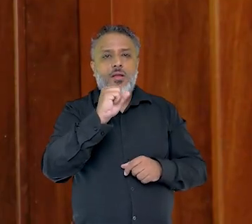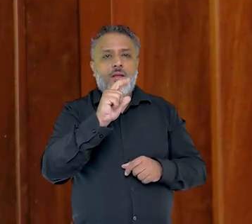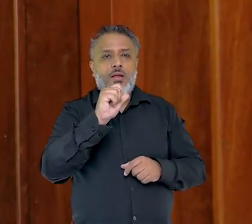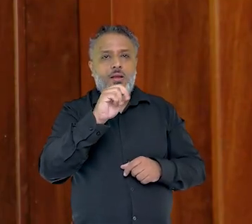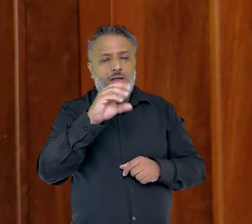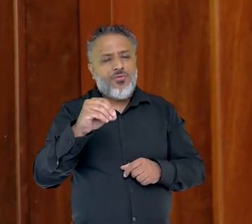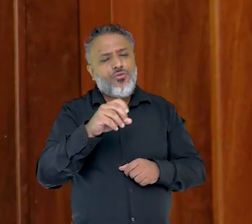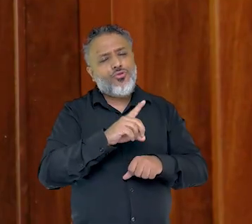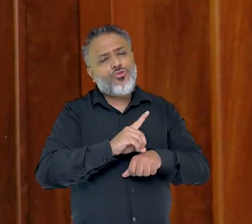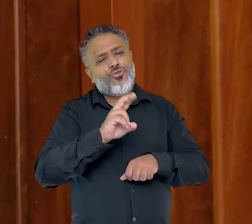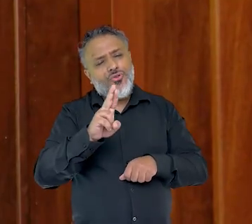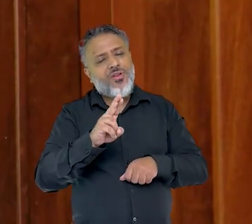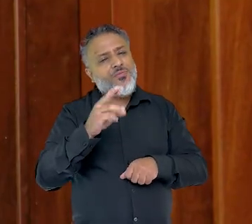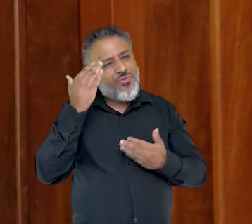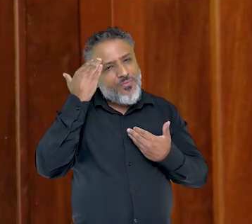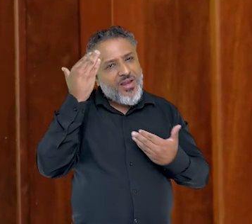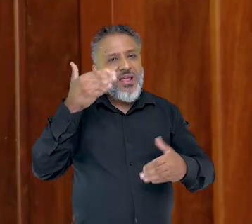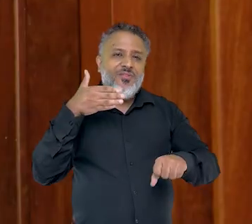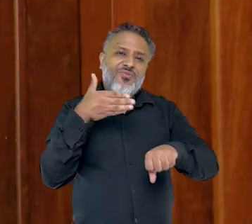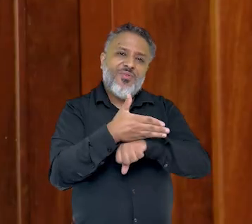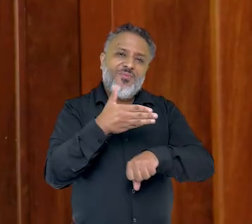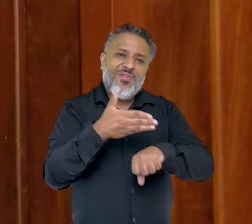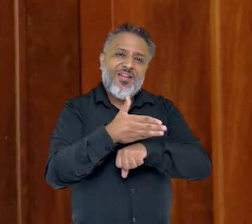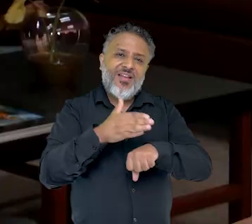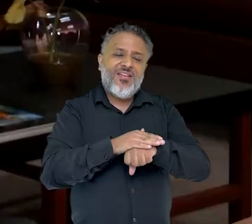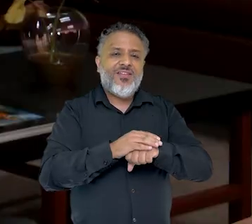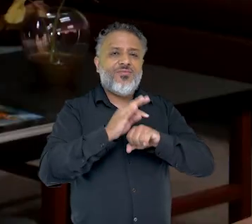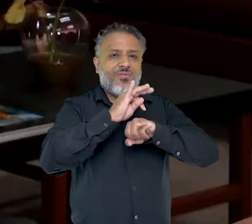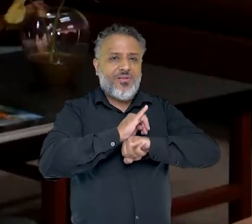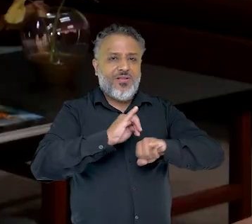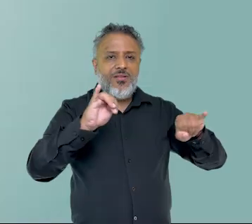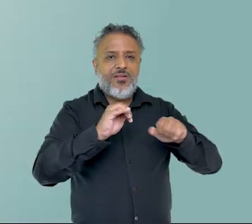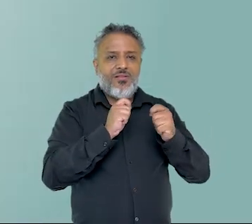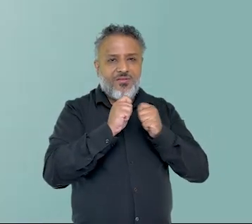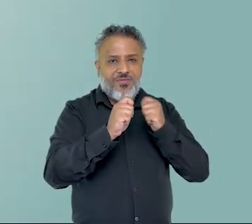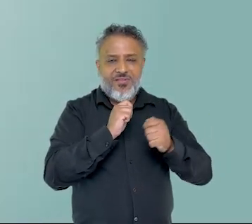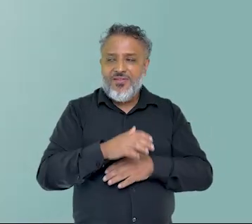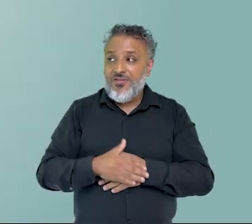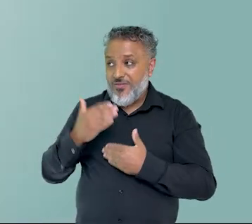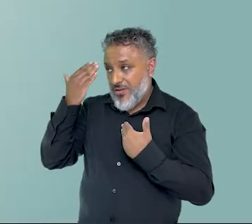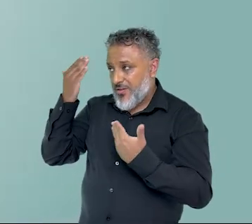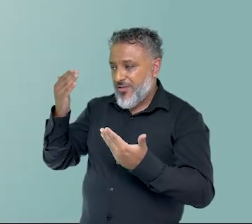Carolina, muito obrigado por sua participação aqui no IT Entrevista. Eu que agradeço.